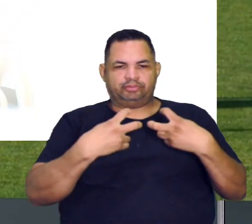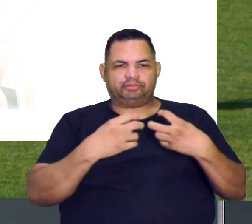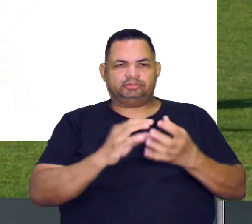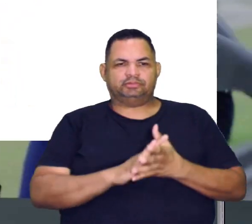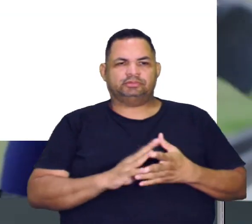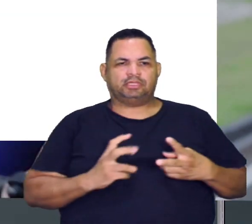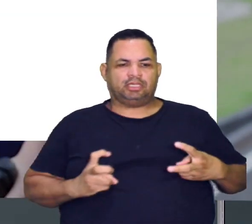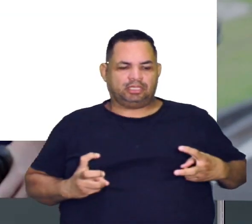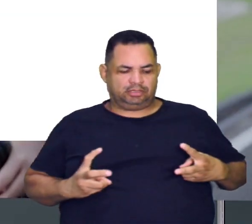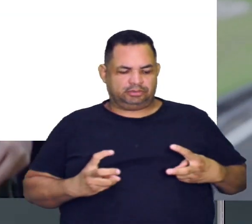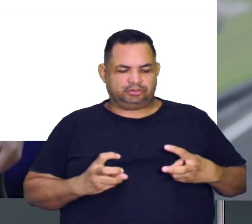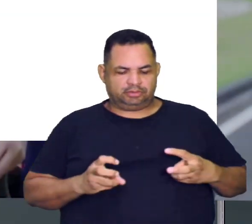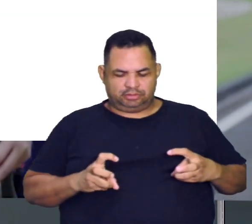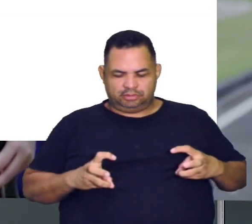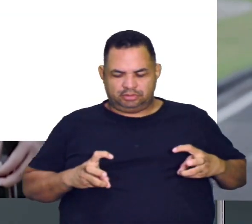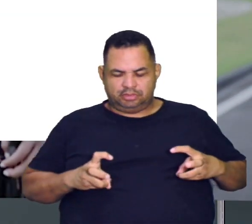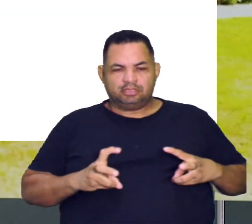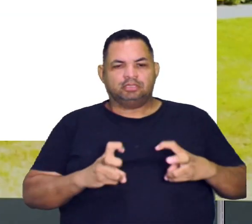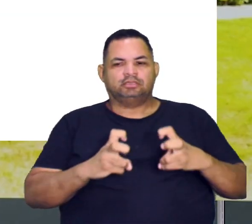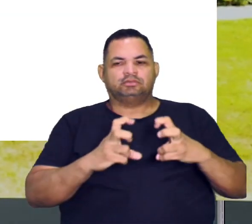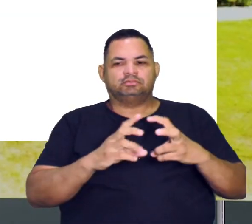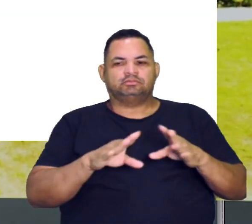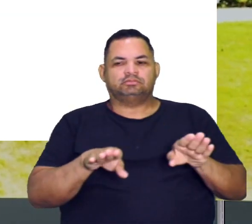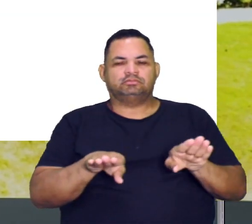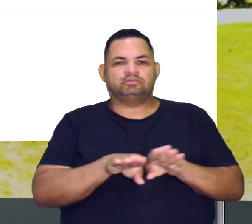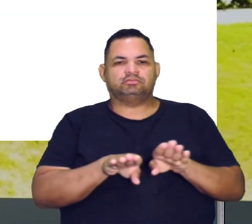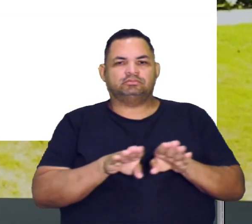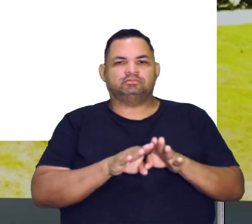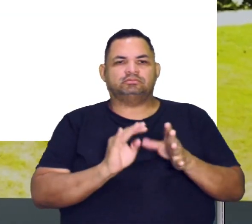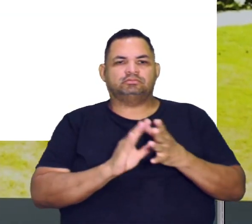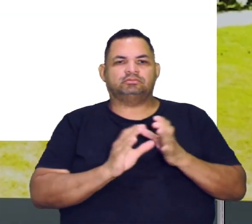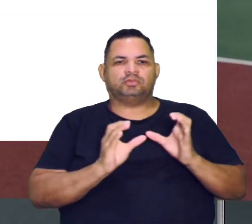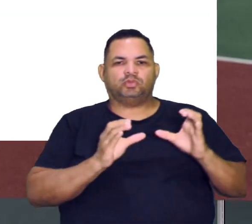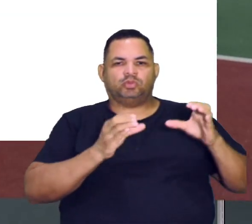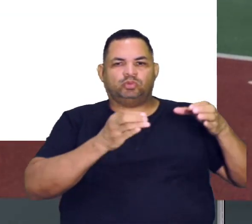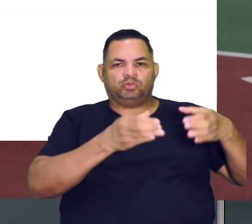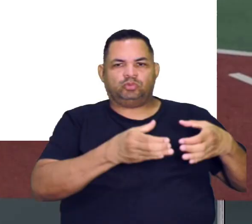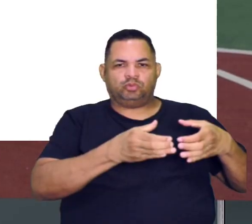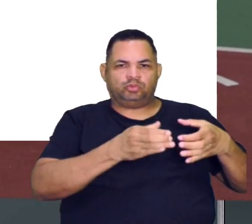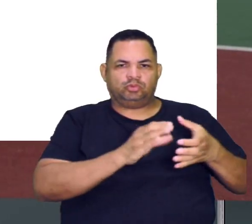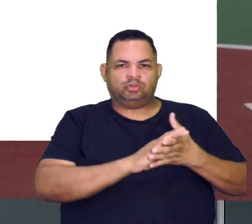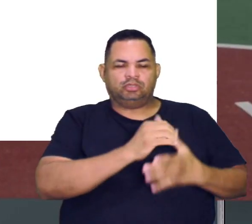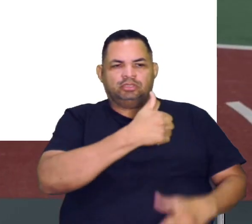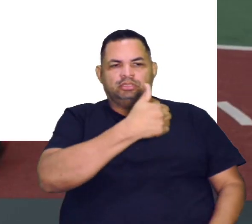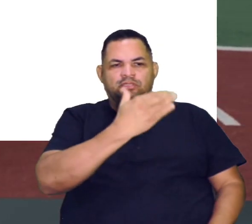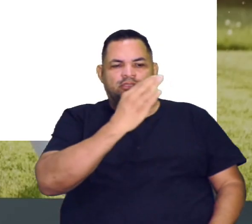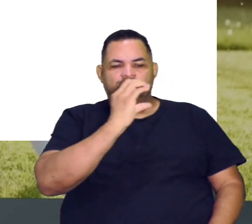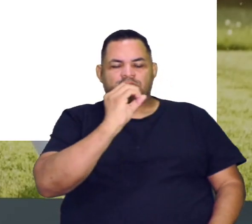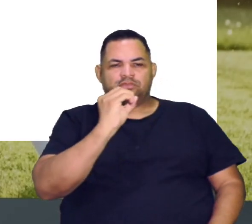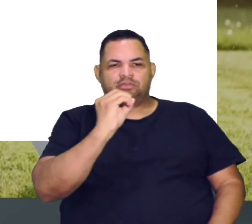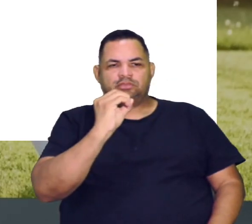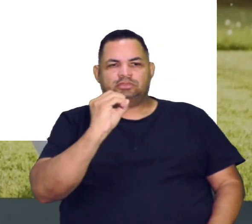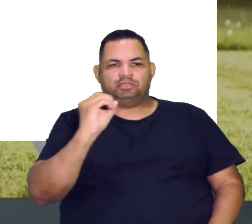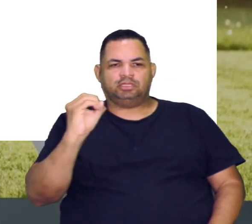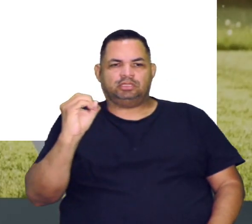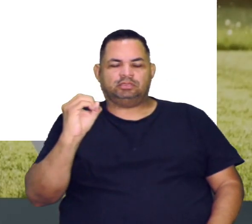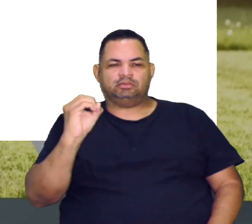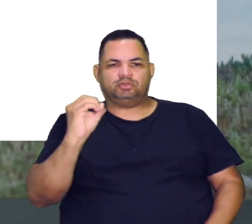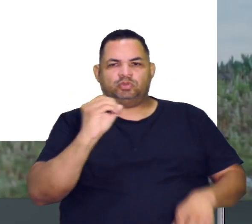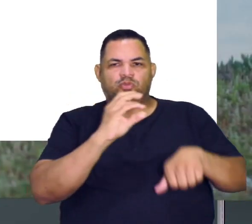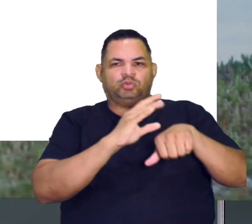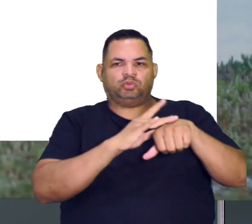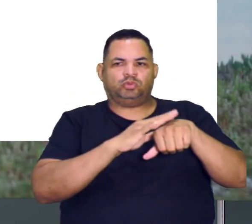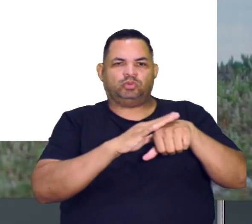gente observa, então, prof? O câncer, ele é um conjunto aí de 100 doenças que tem aí